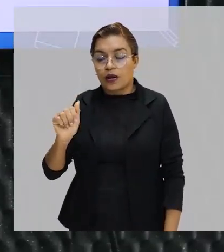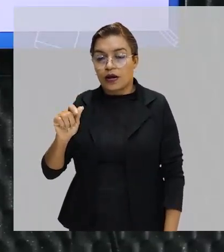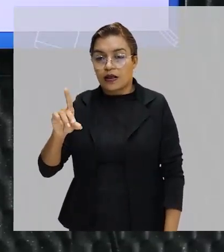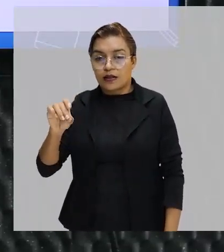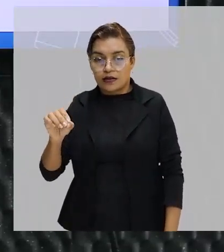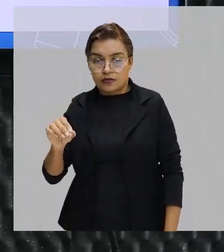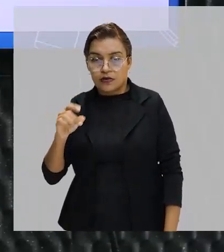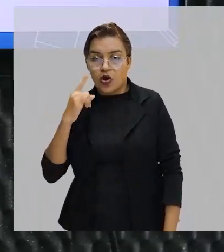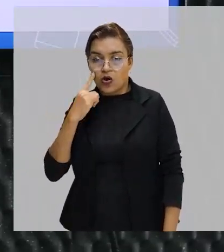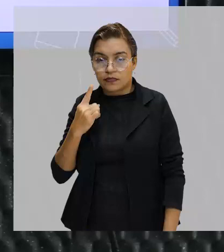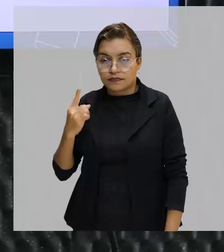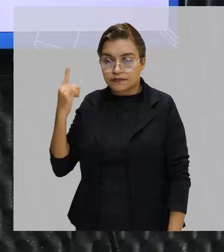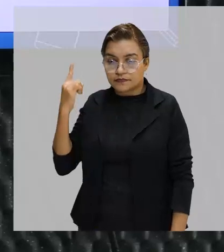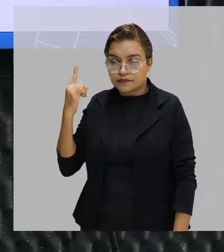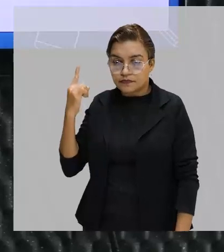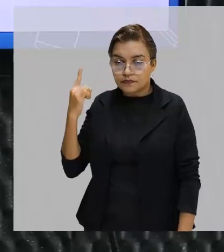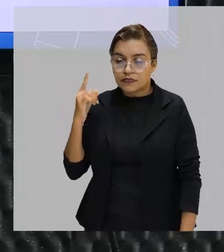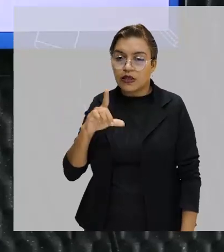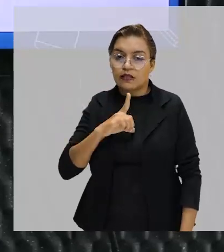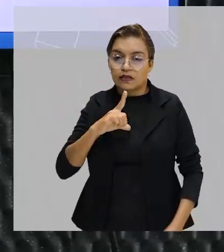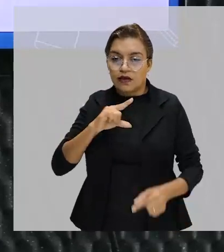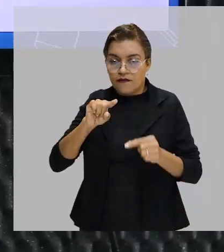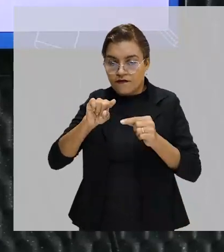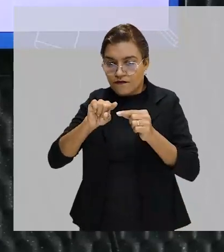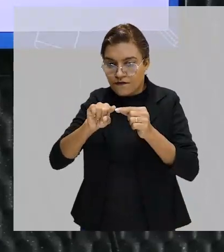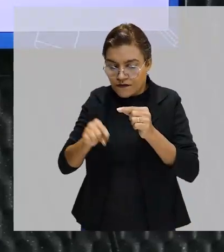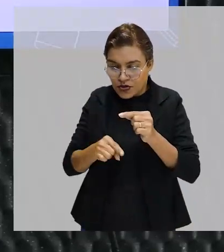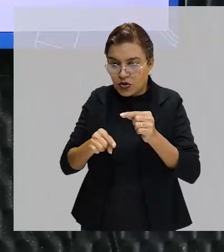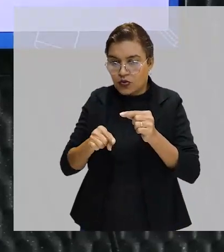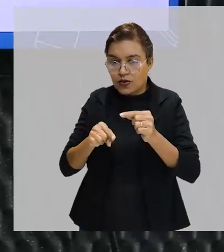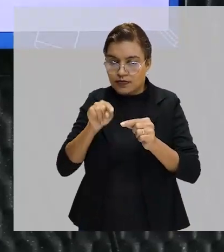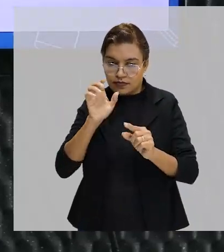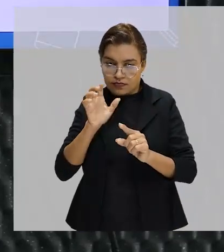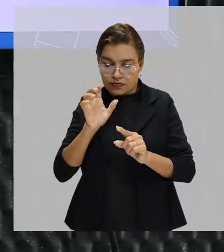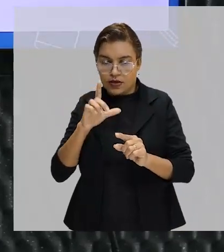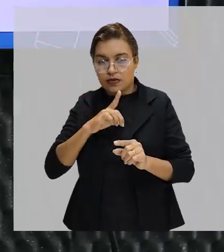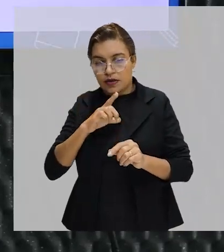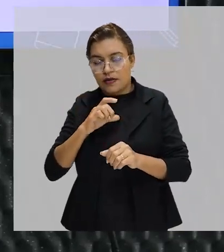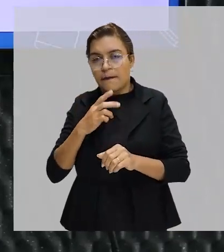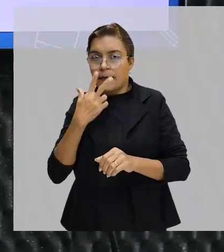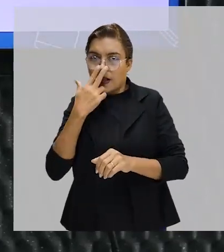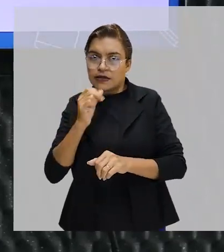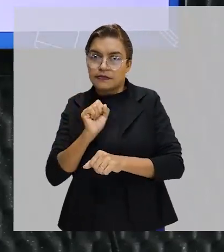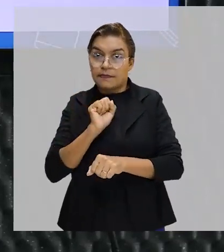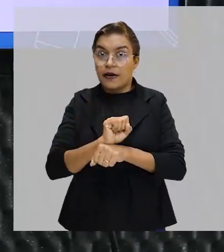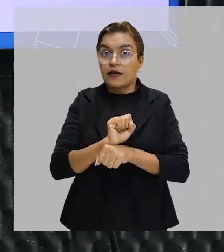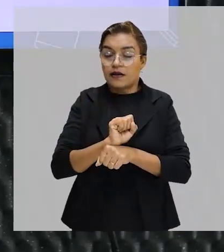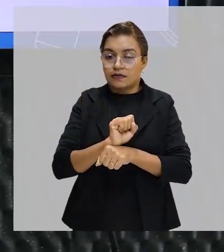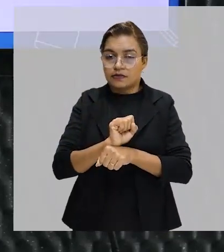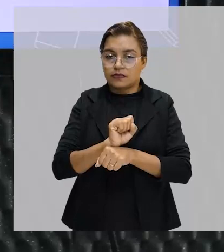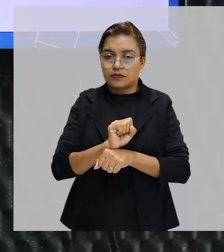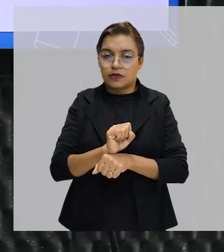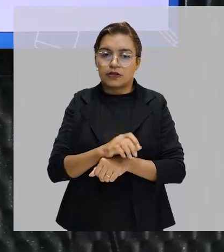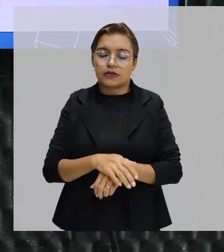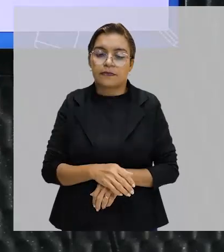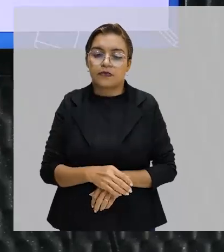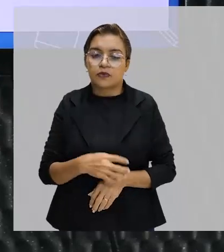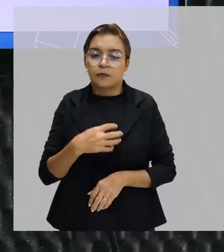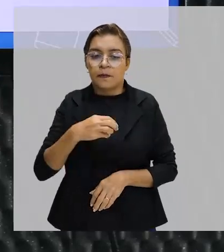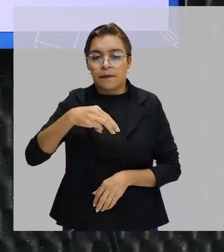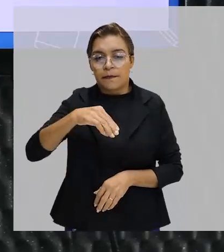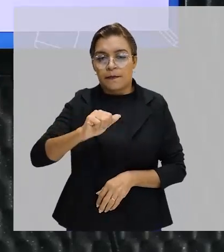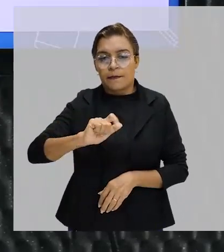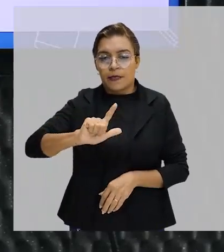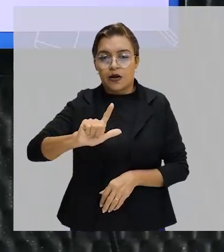que a vírgula, ela faz essa pausa e aí ela causa já um outro sentido, né? De forma mal-humorada, a